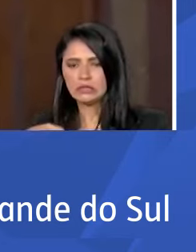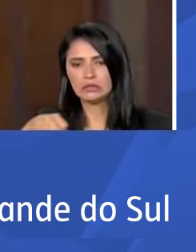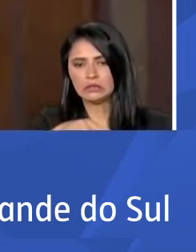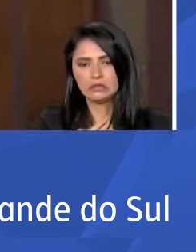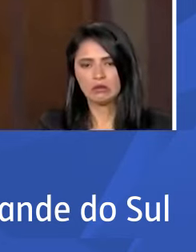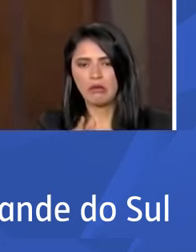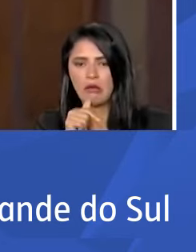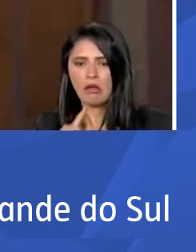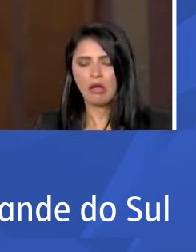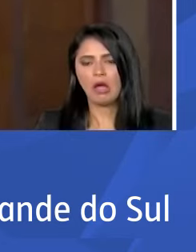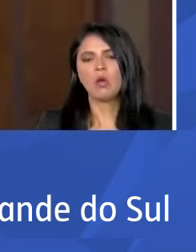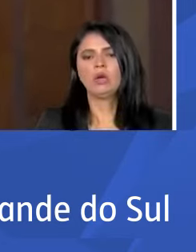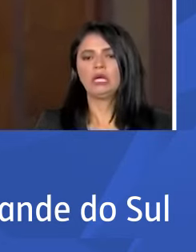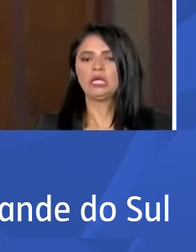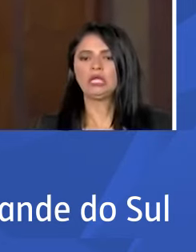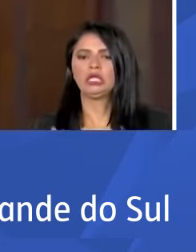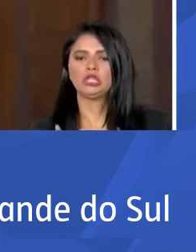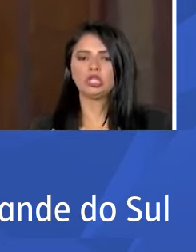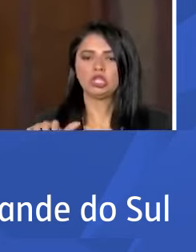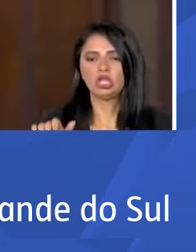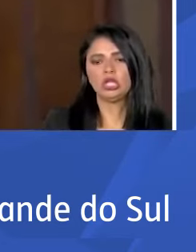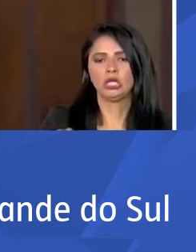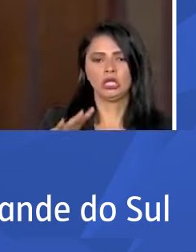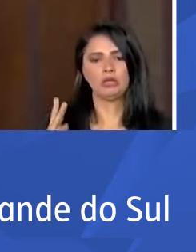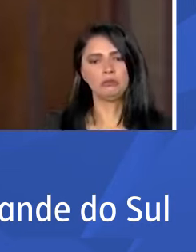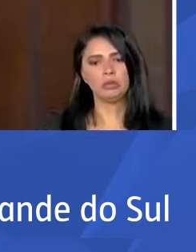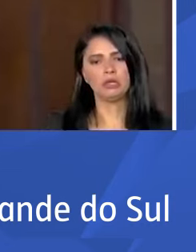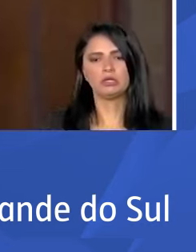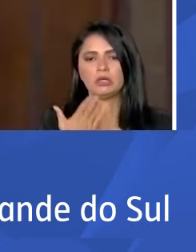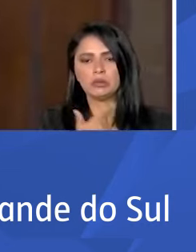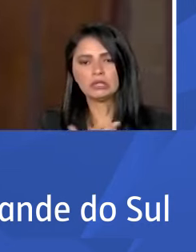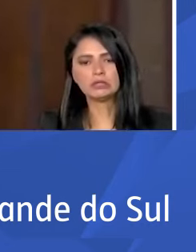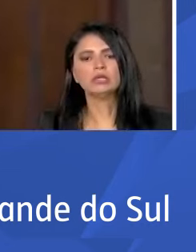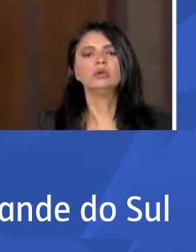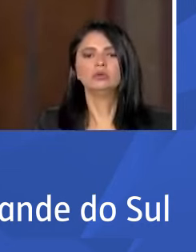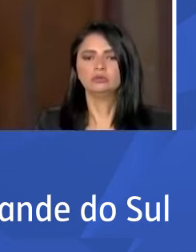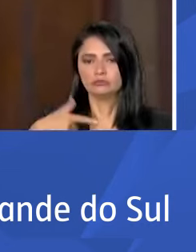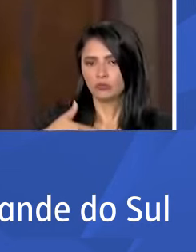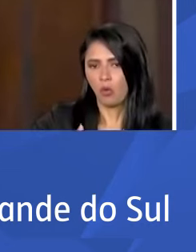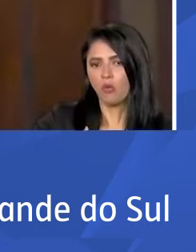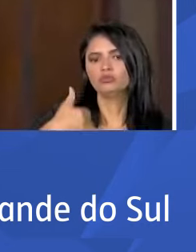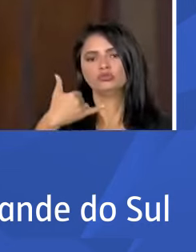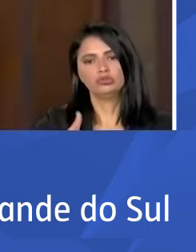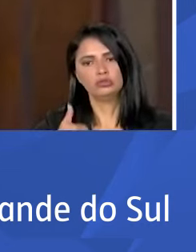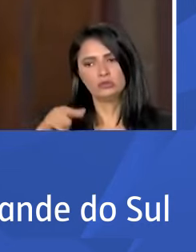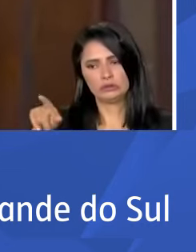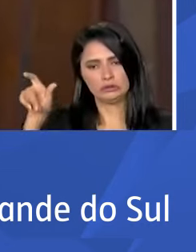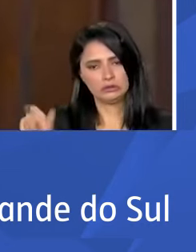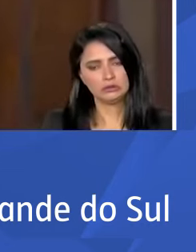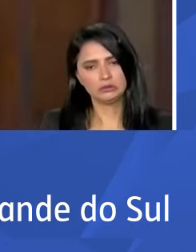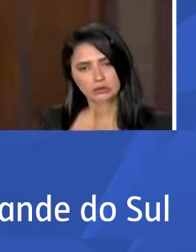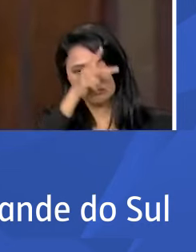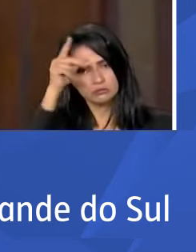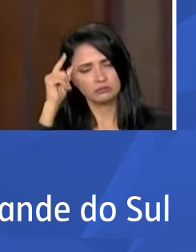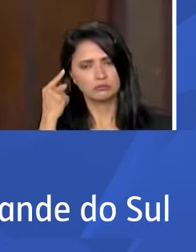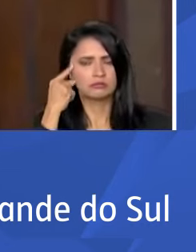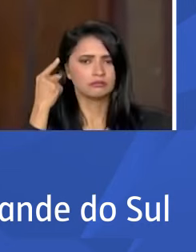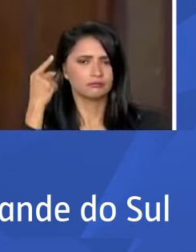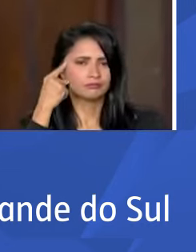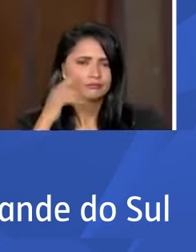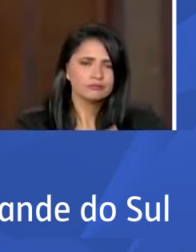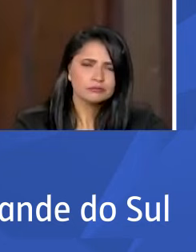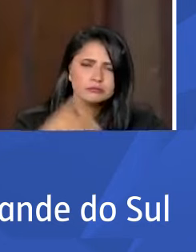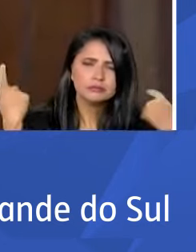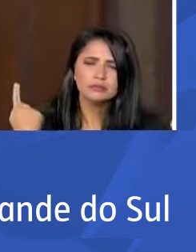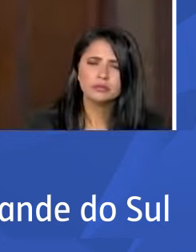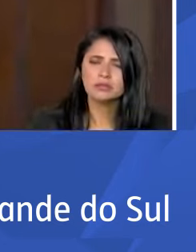kit limpeza, kit alimentação e combustível. Se o prefeito achar que naquele momento que ele mais precisa